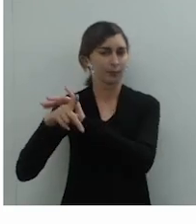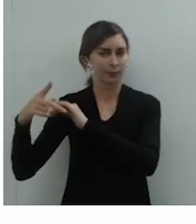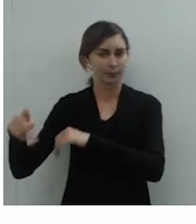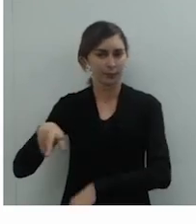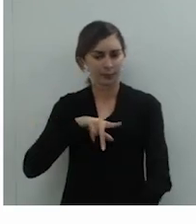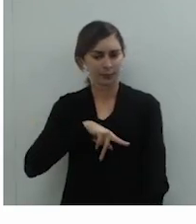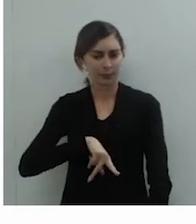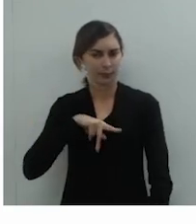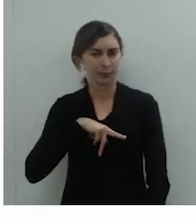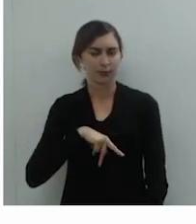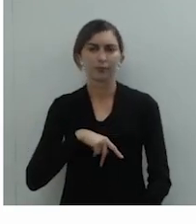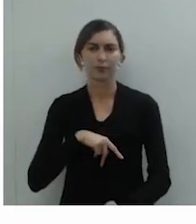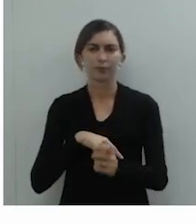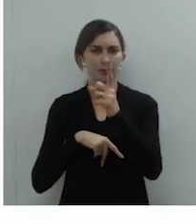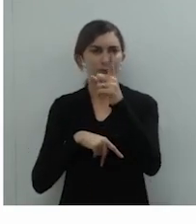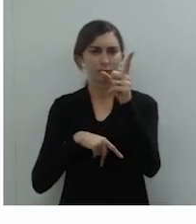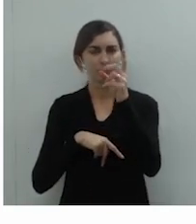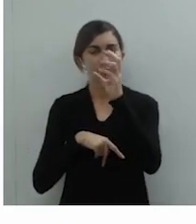a Portugal.